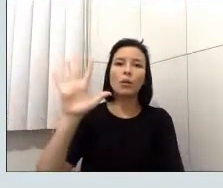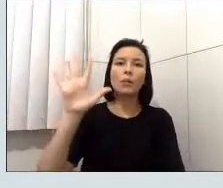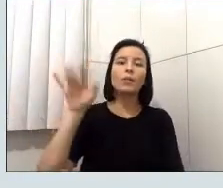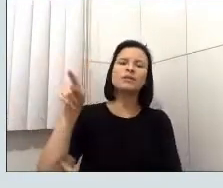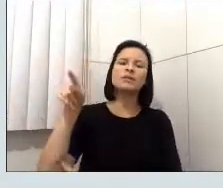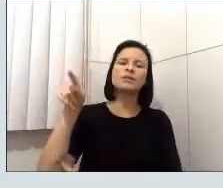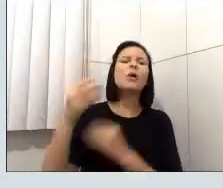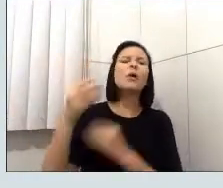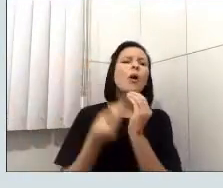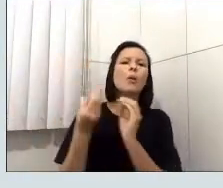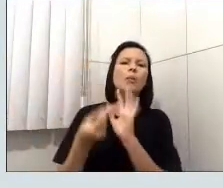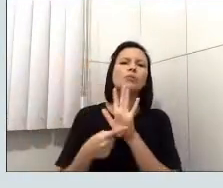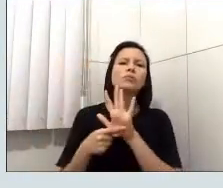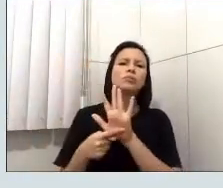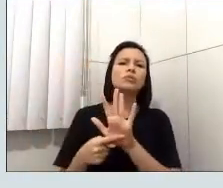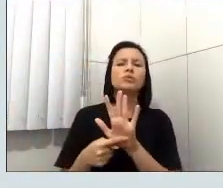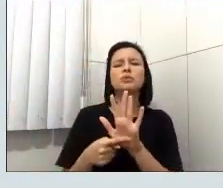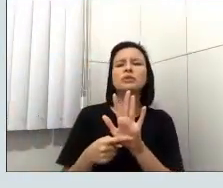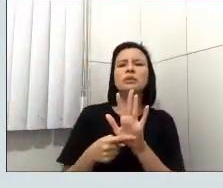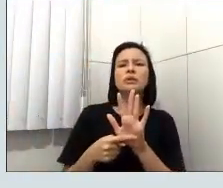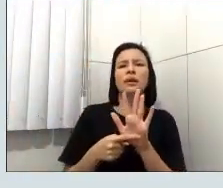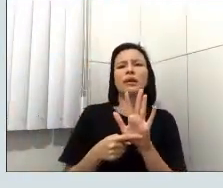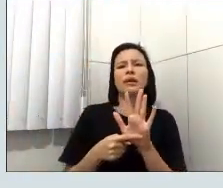desenvolver ainda mais a Europa.